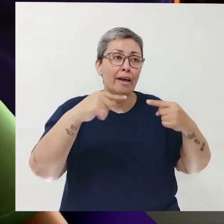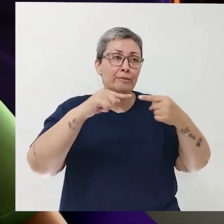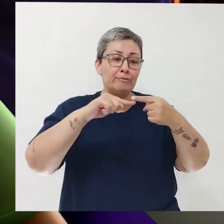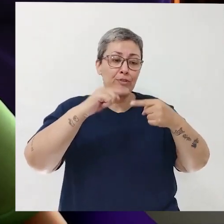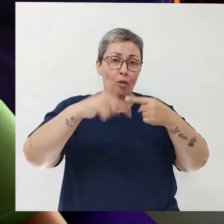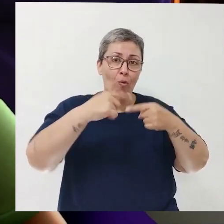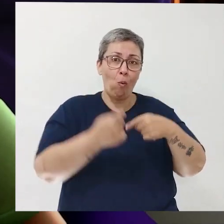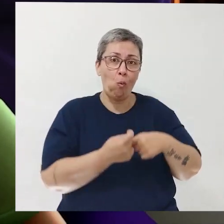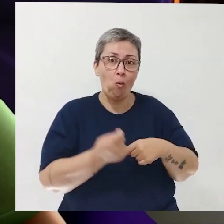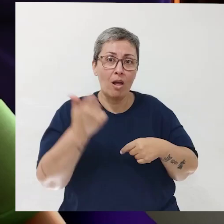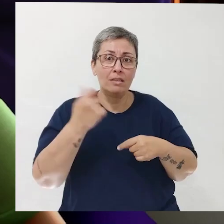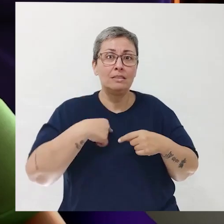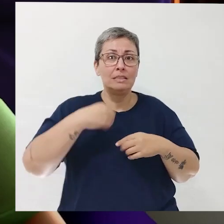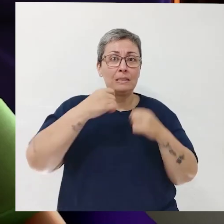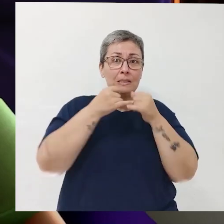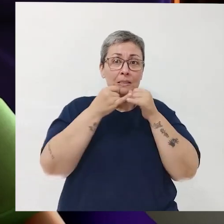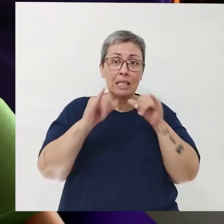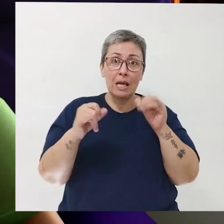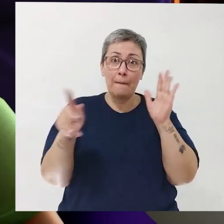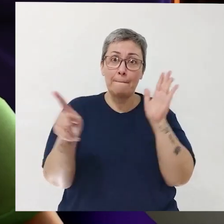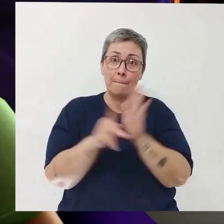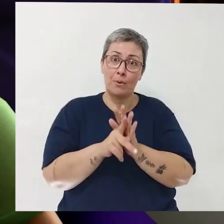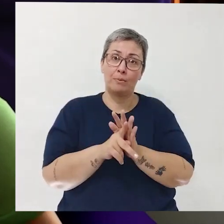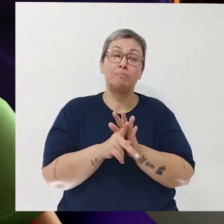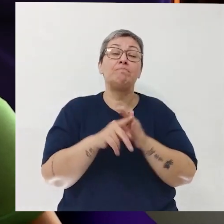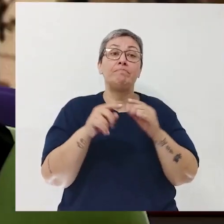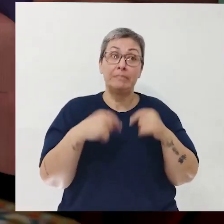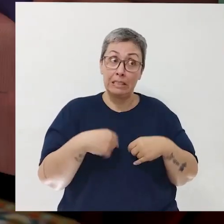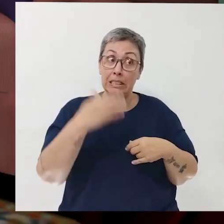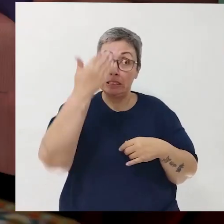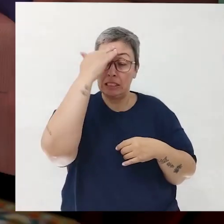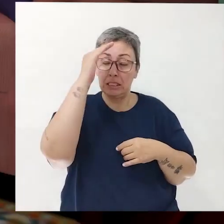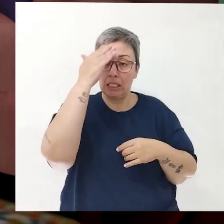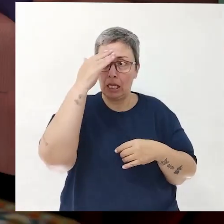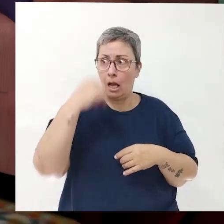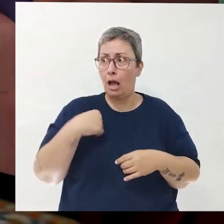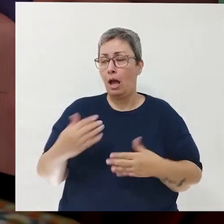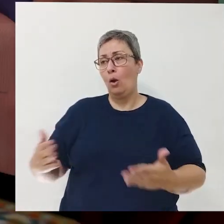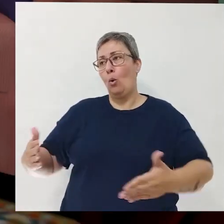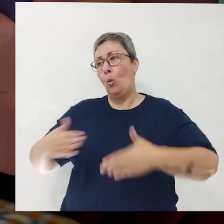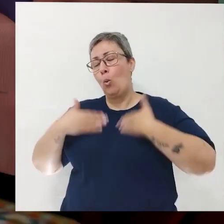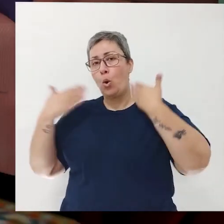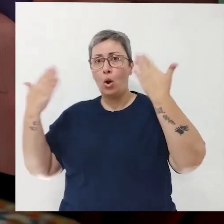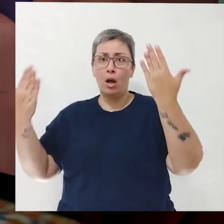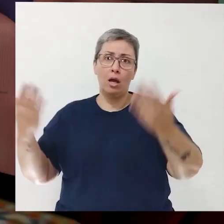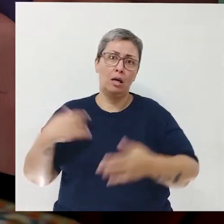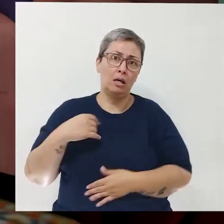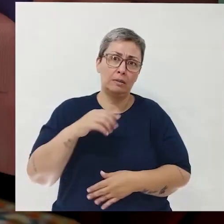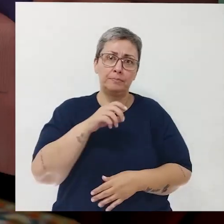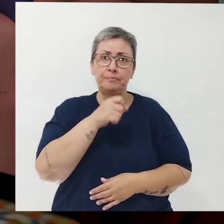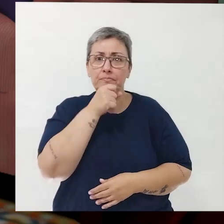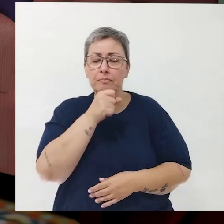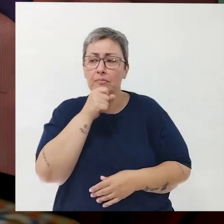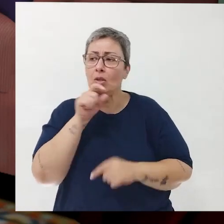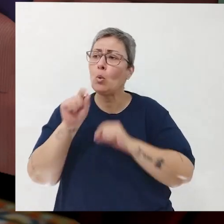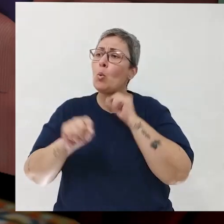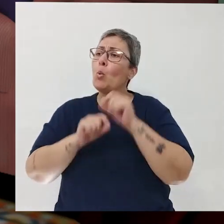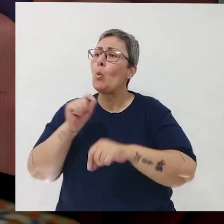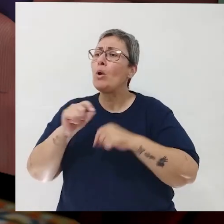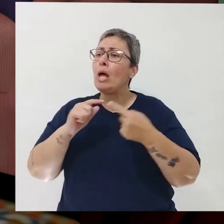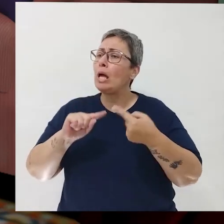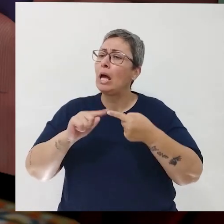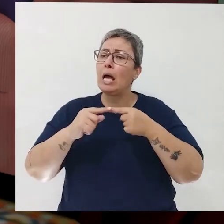ligação clandestina de energia na rede elétrica. Entendeu? Que susto, vovô. Mas o que